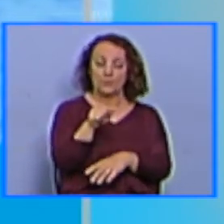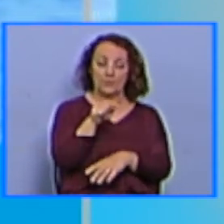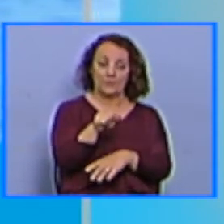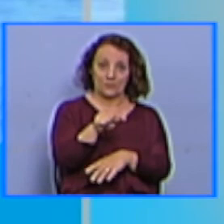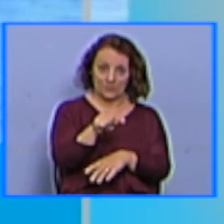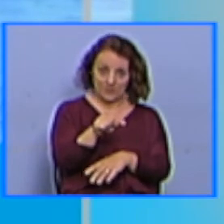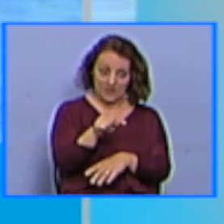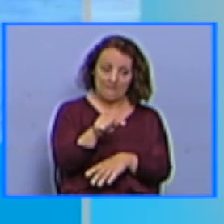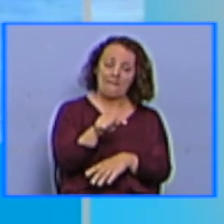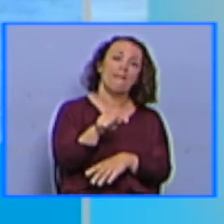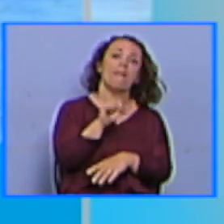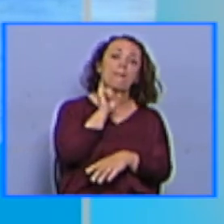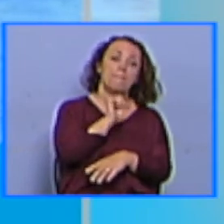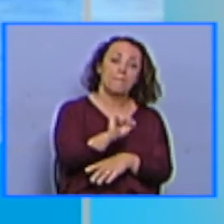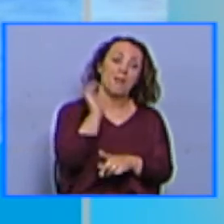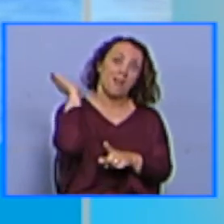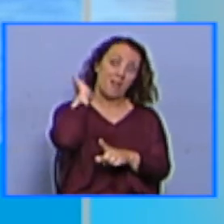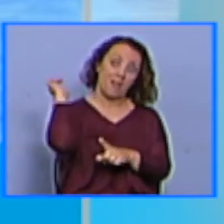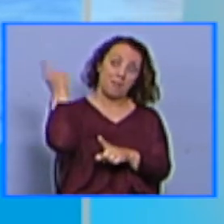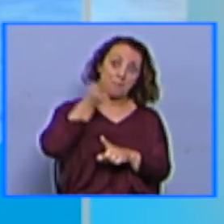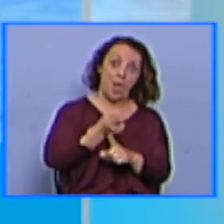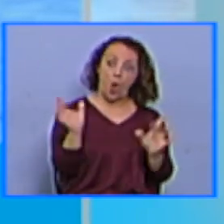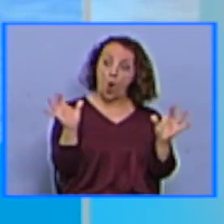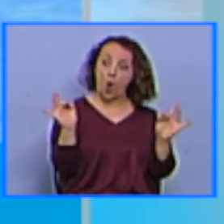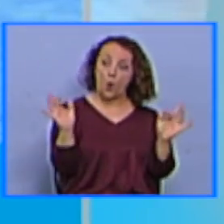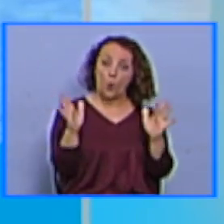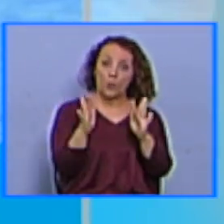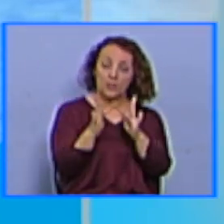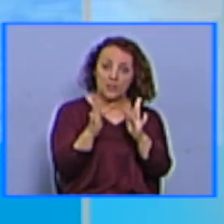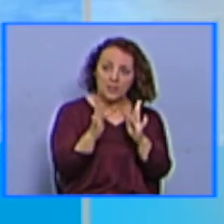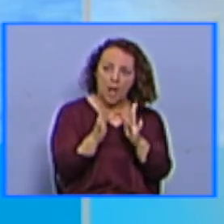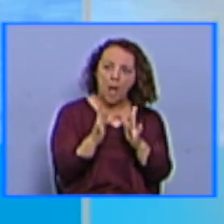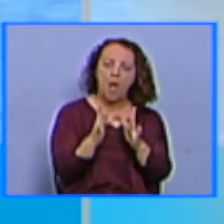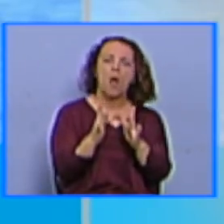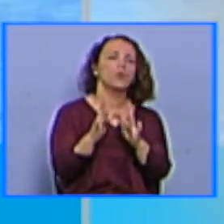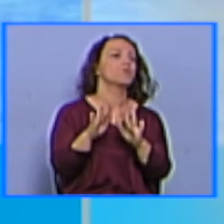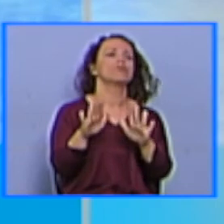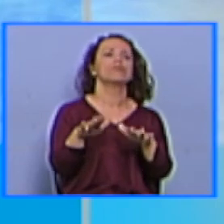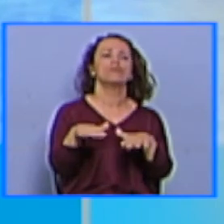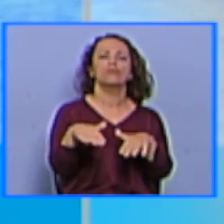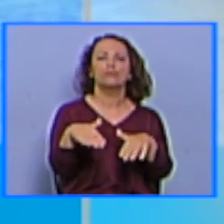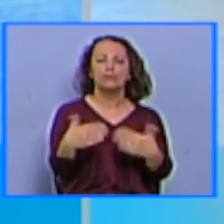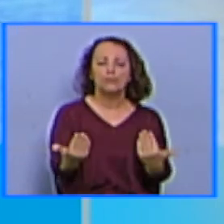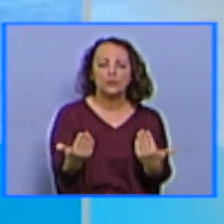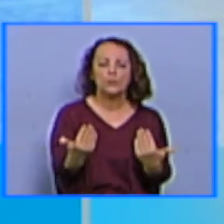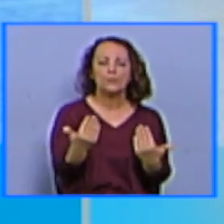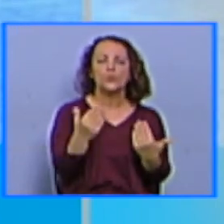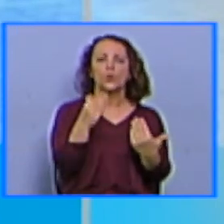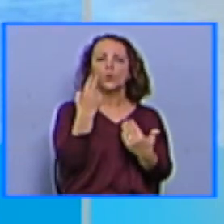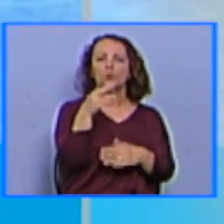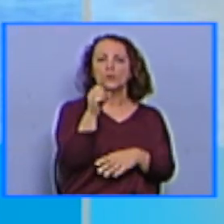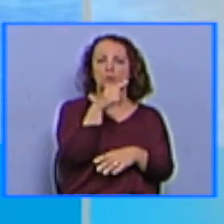ou as celebrações dos sacramentos que implicam contato físico, como as unções, ficam para o próximo ano pastoral, mas, em alguns